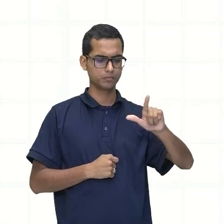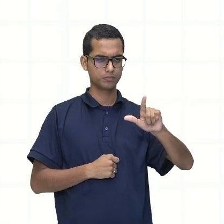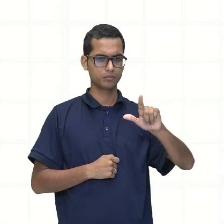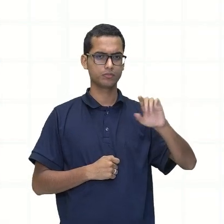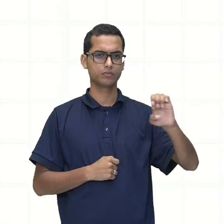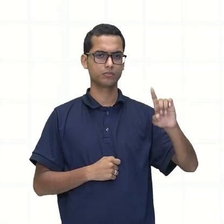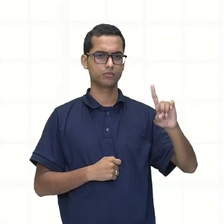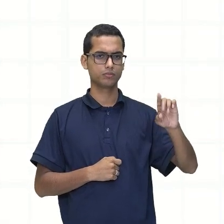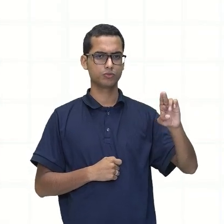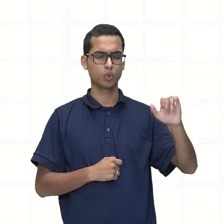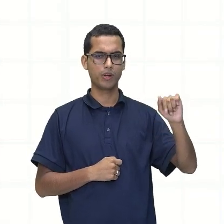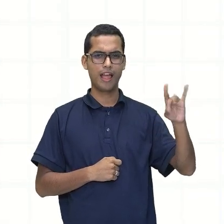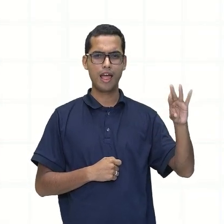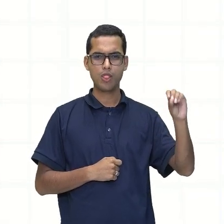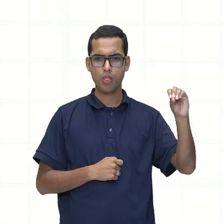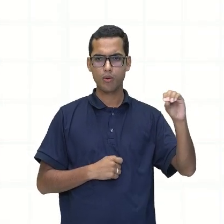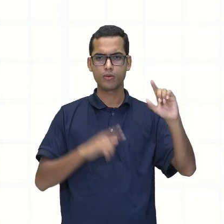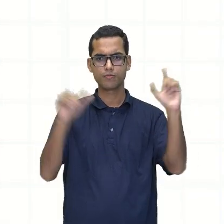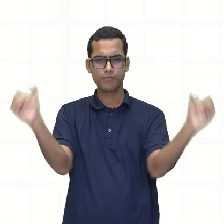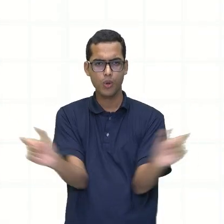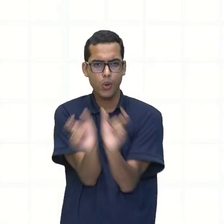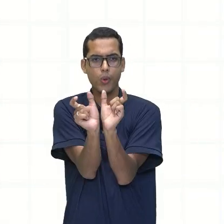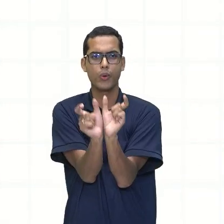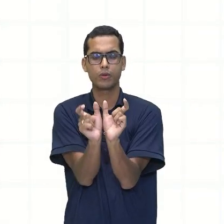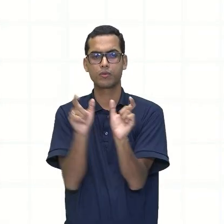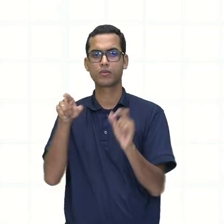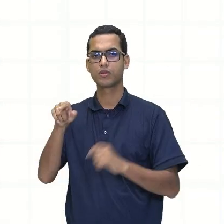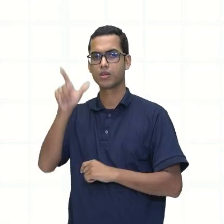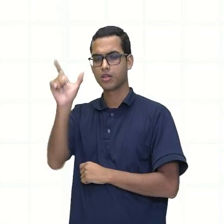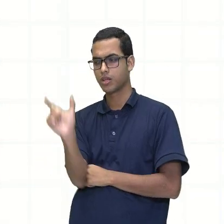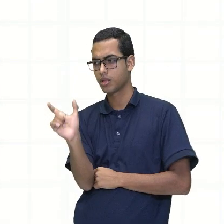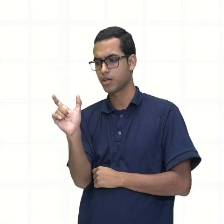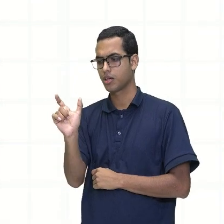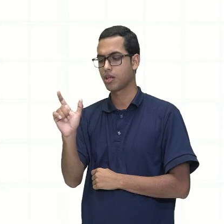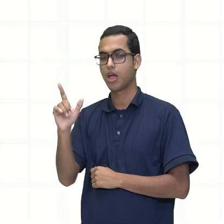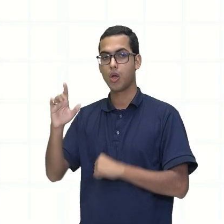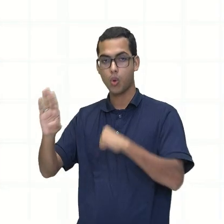o nosso substantivo.